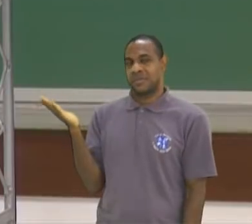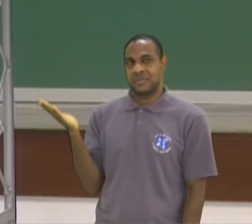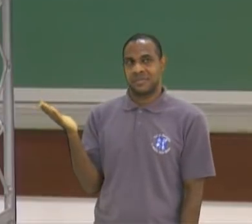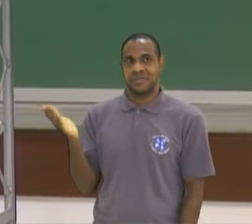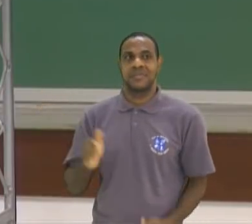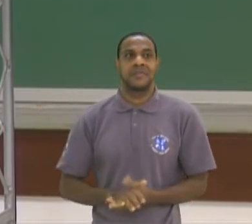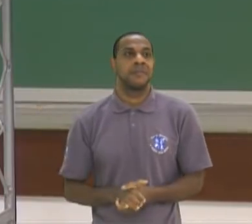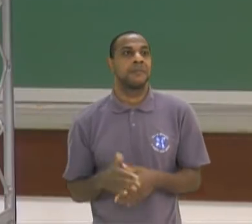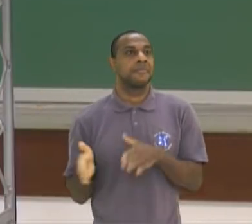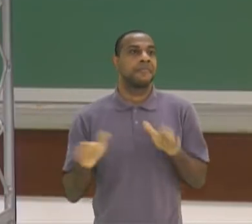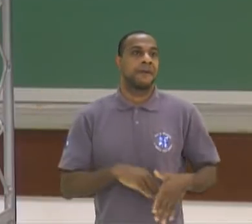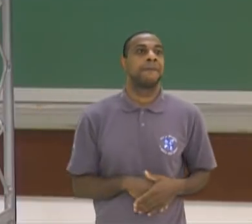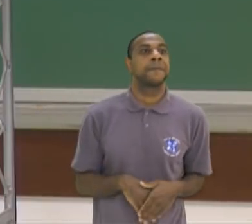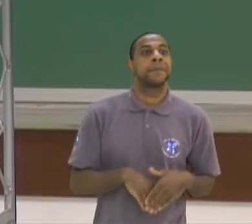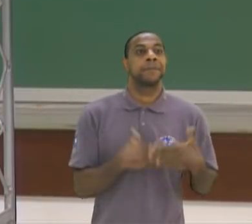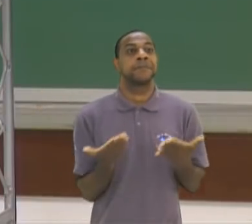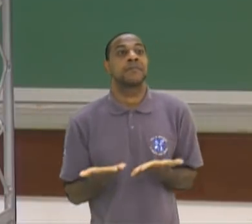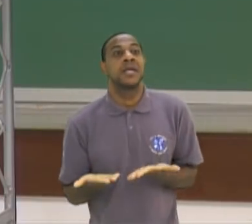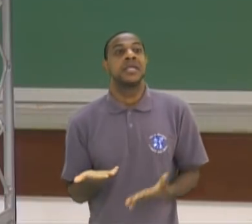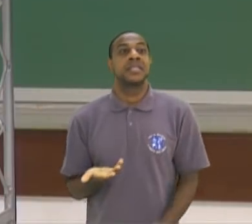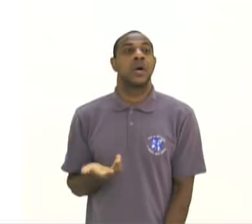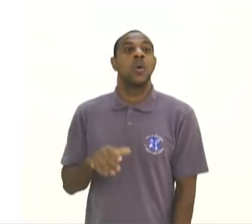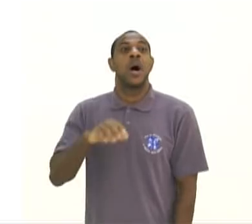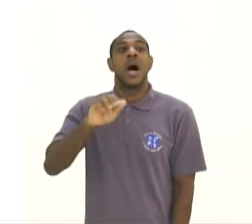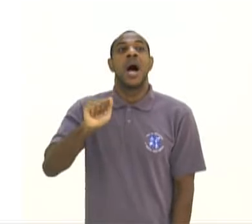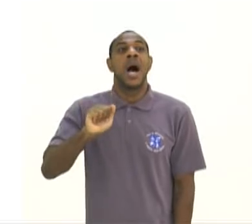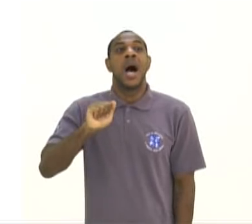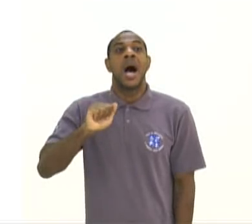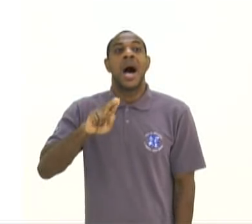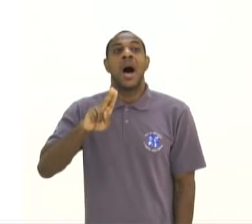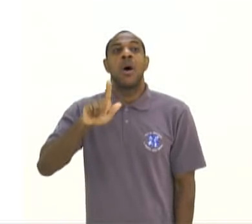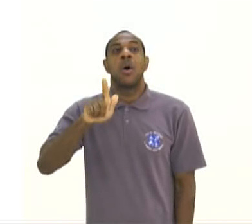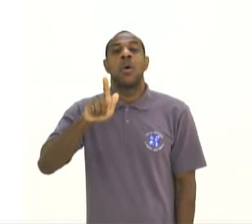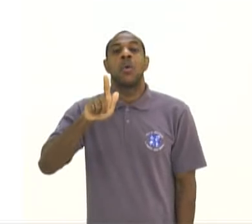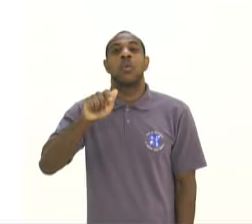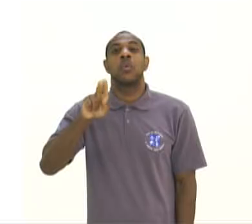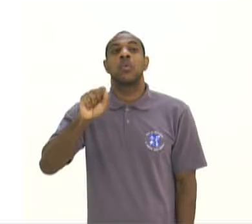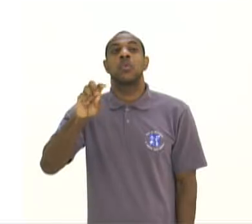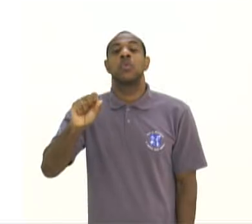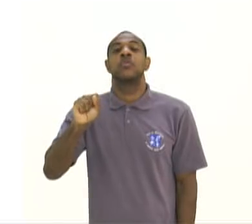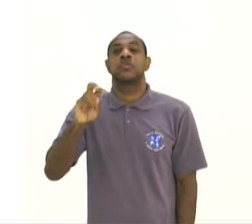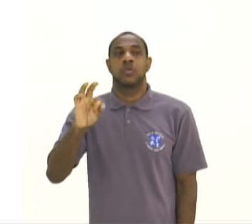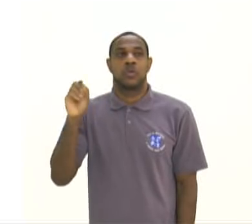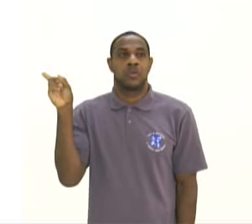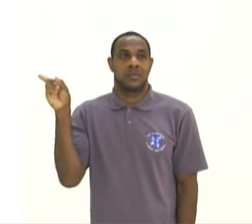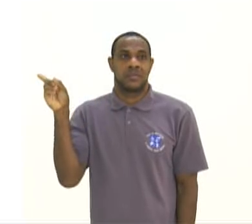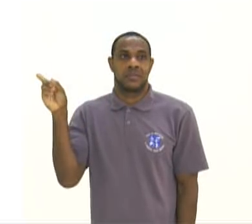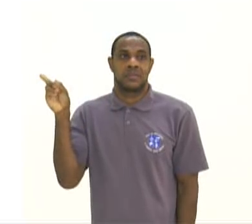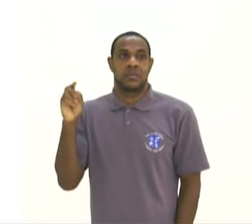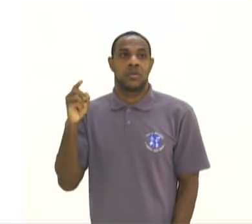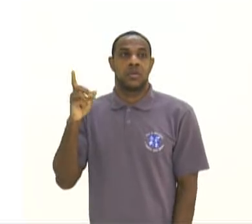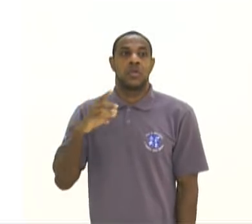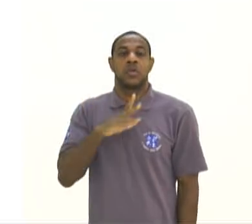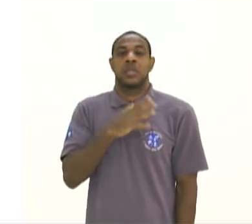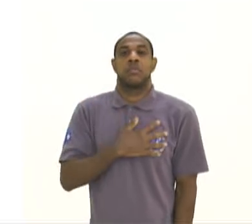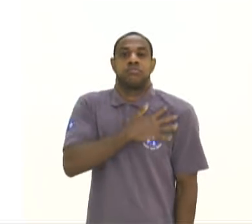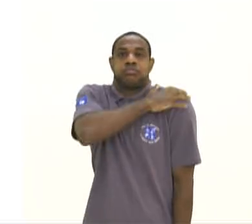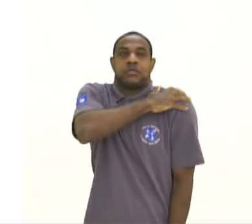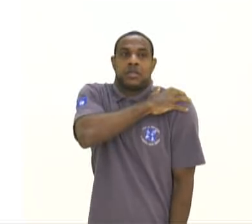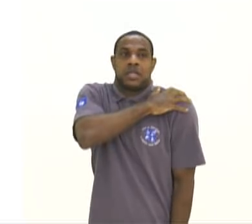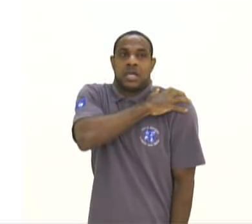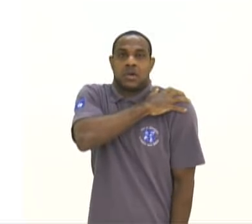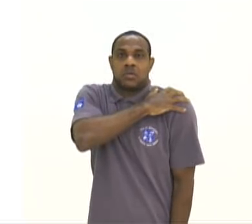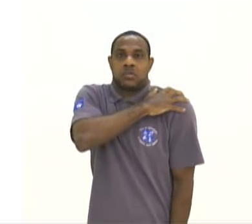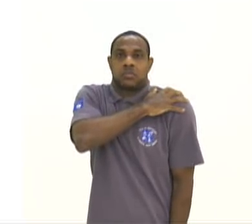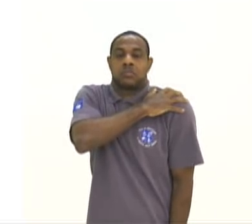Augusto Pinochet, que liderou essas ações de invasão, assumiu o governo. Ele era general-chefe do exército